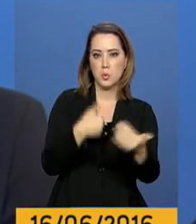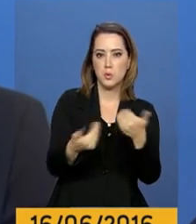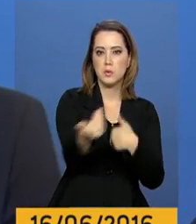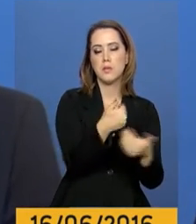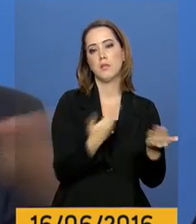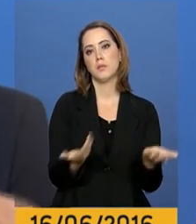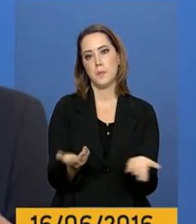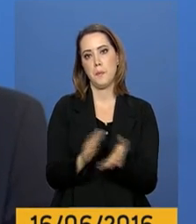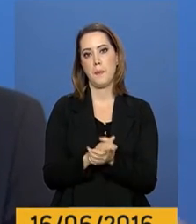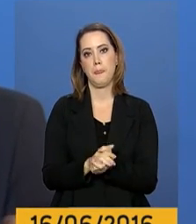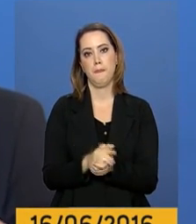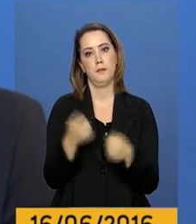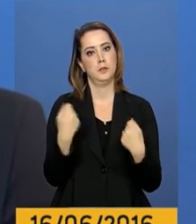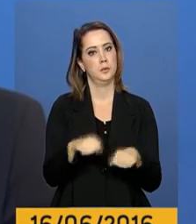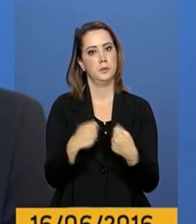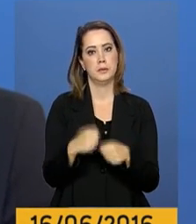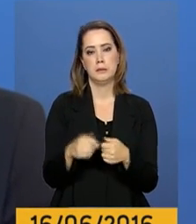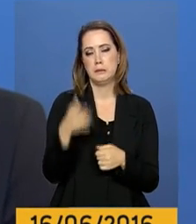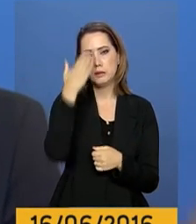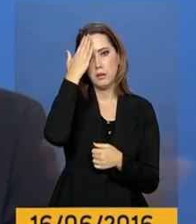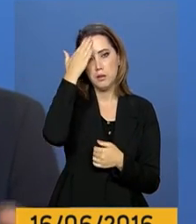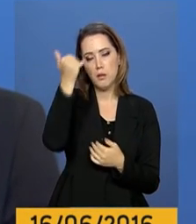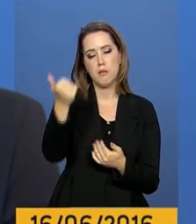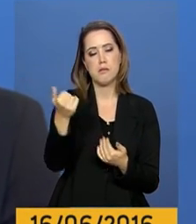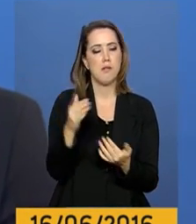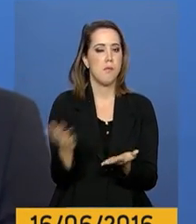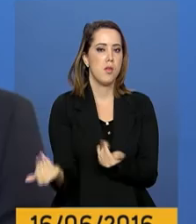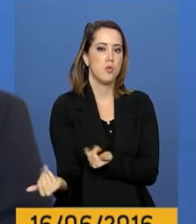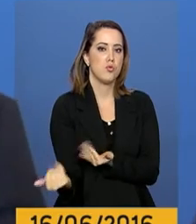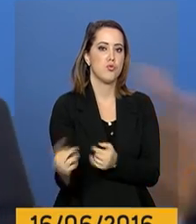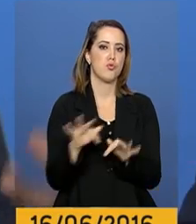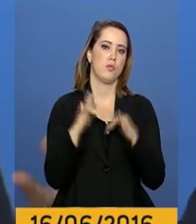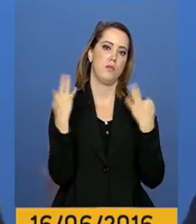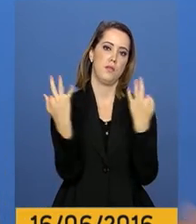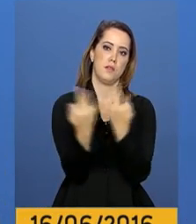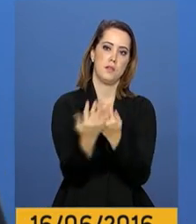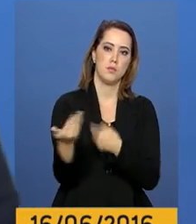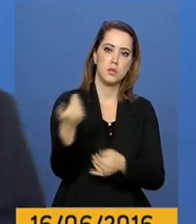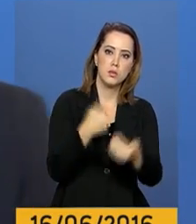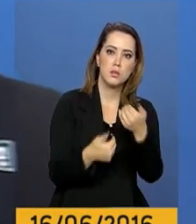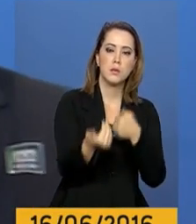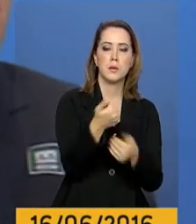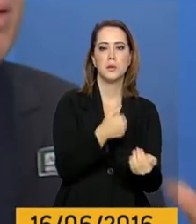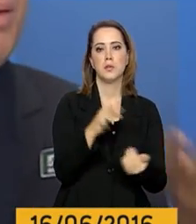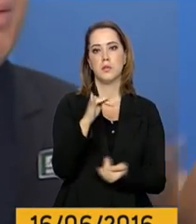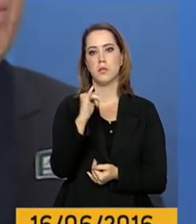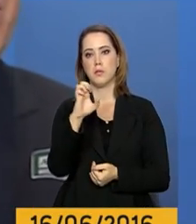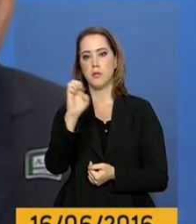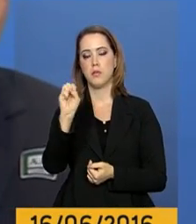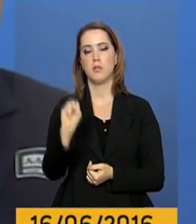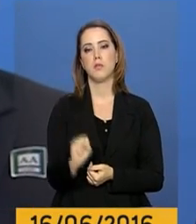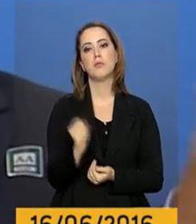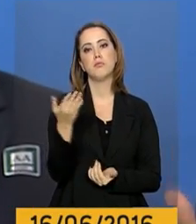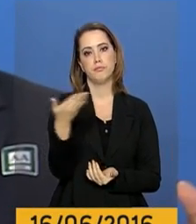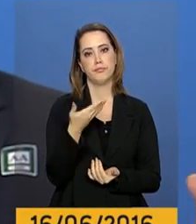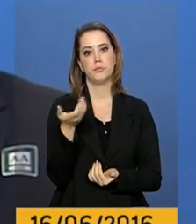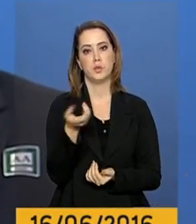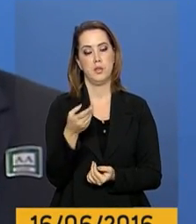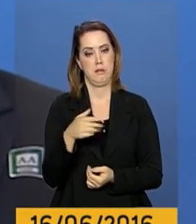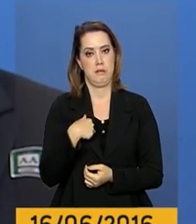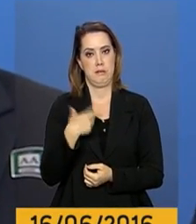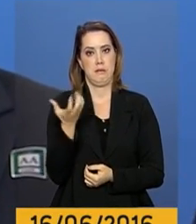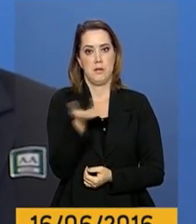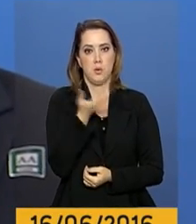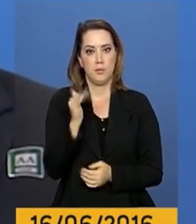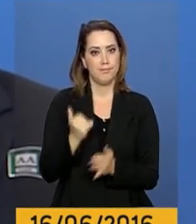de milhares de jovens em todo o Brasil e de milhares de famílias. Eu espero que o máximo de famílias que